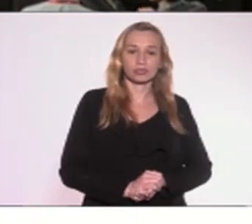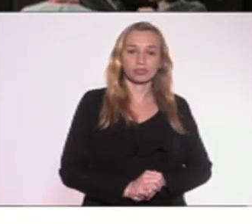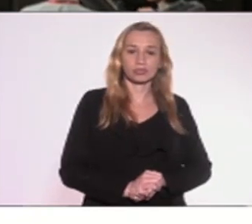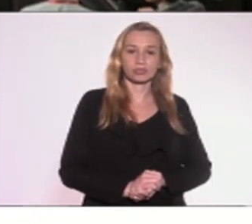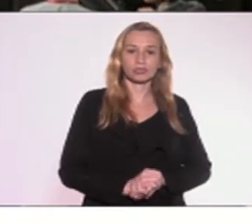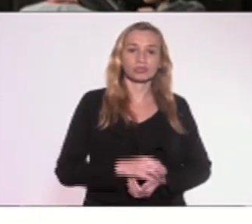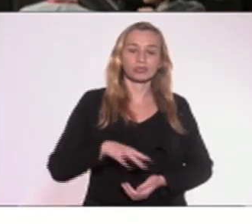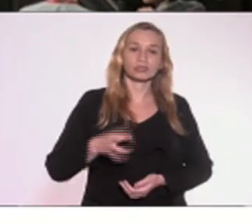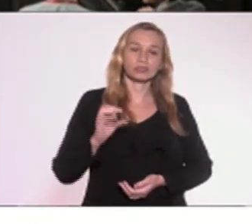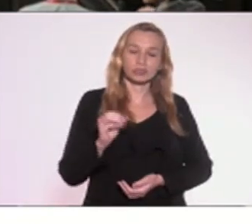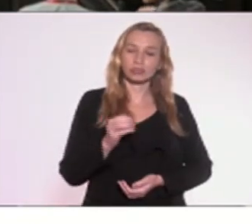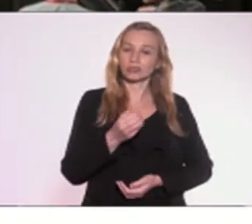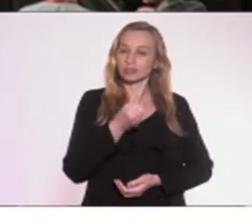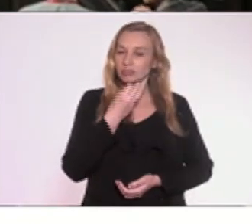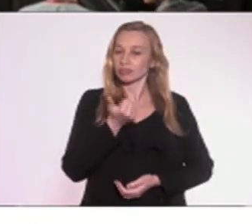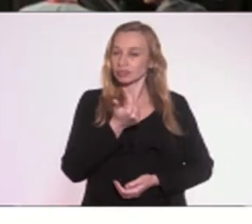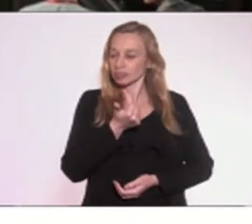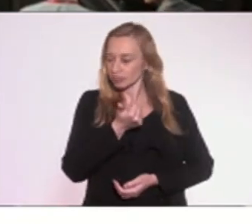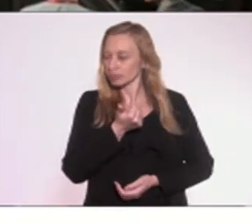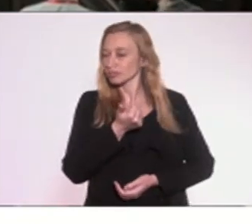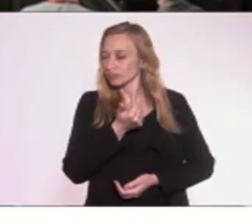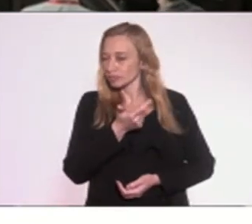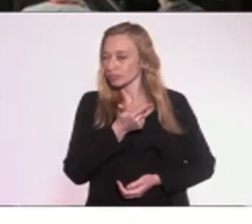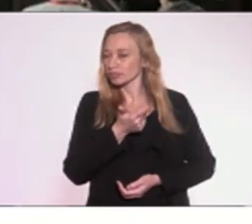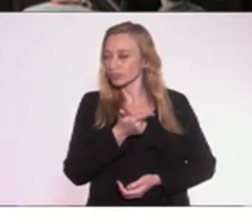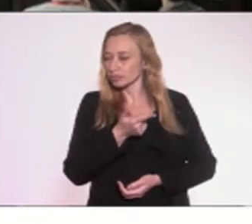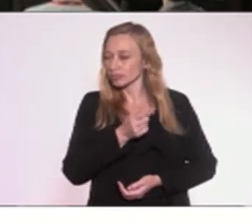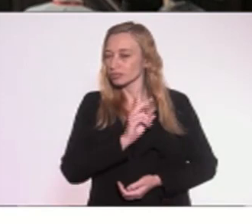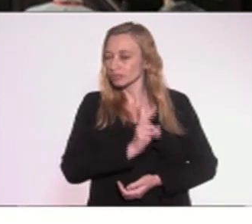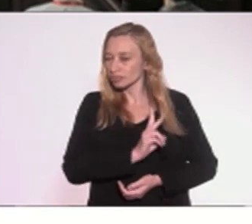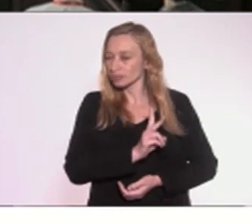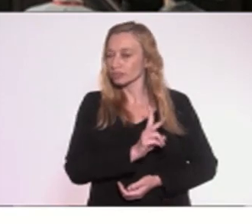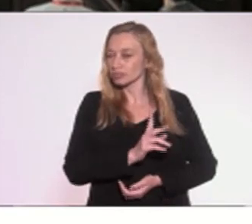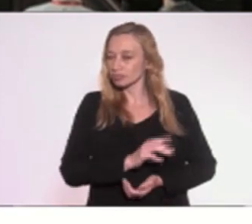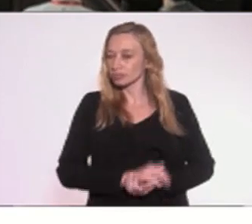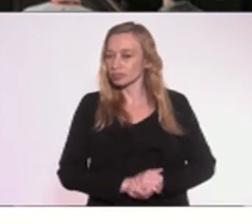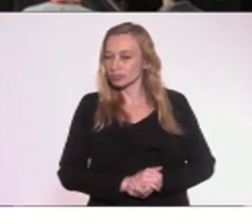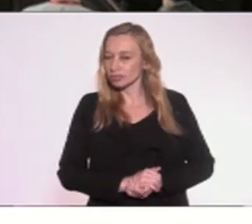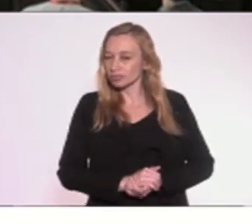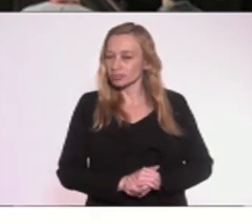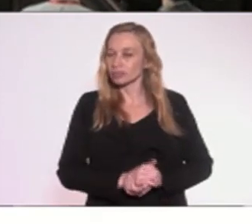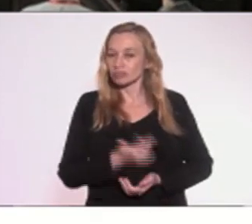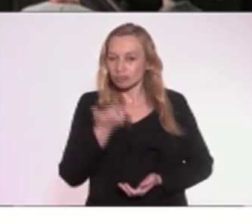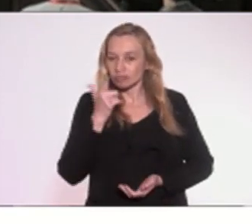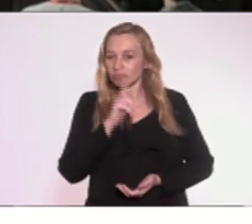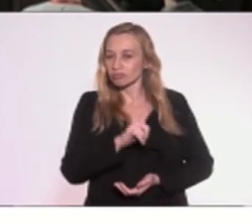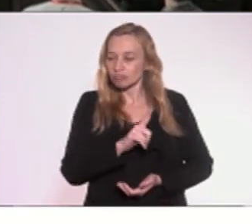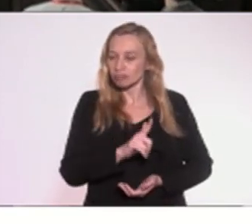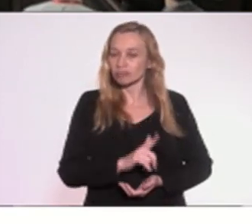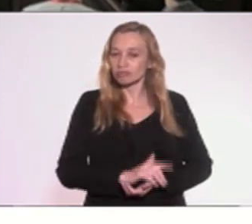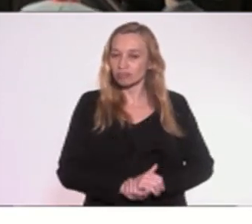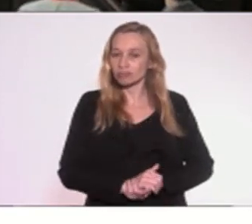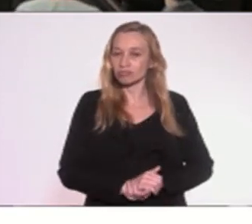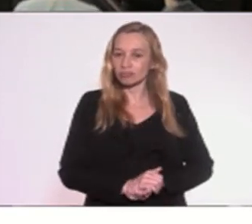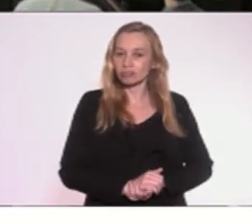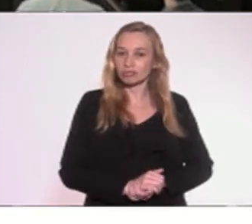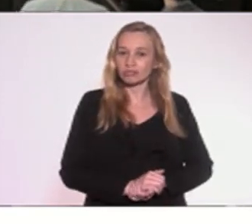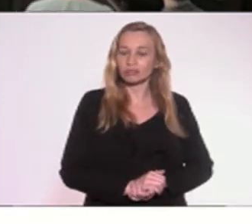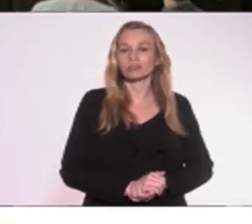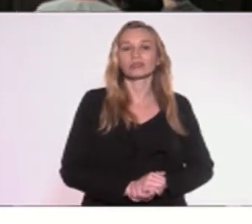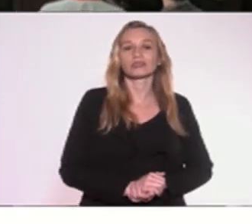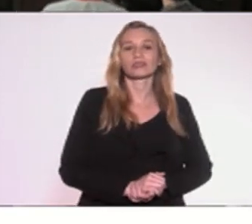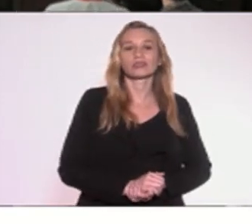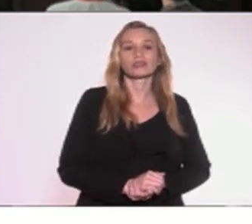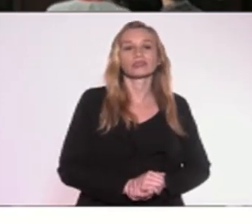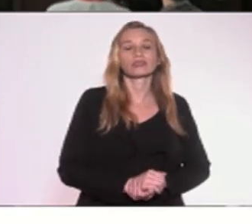Marcelo já se dando bem, né, rapaz? O cara sempre arruma um jeitinho. Queria consignar a